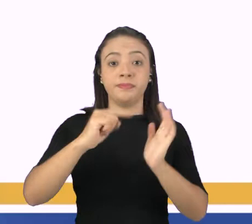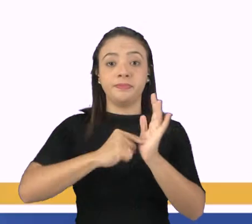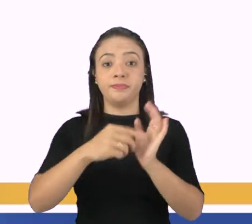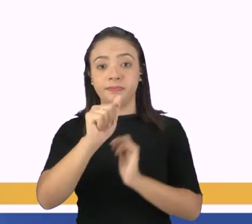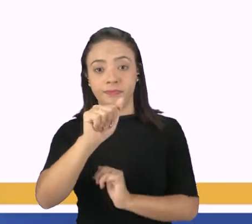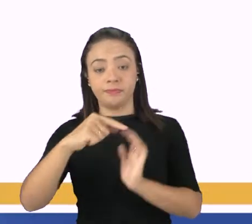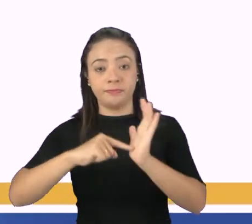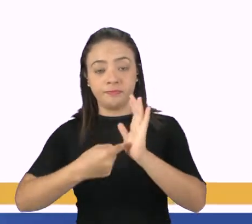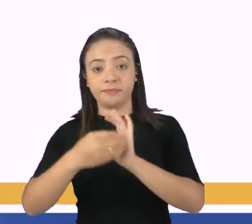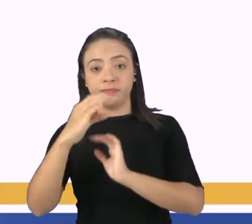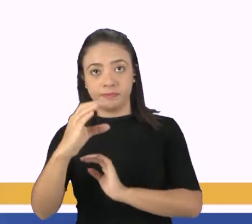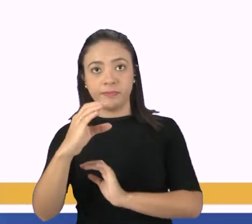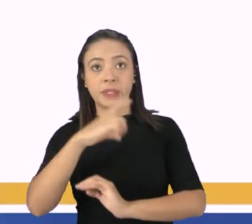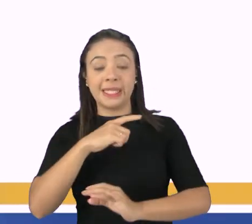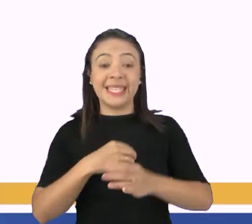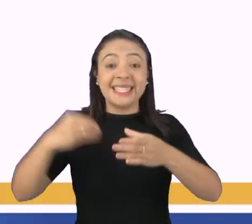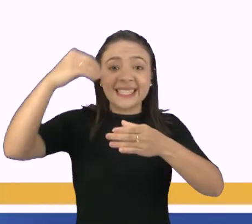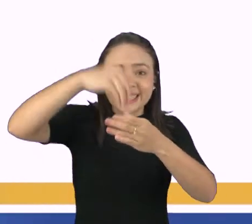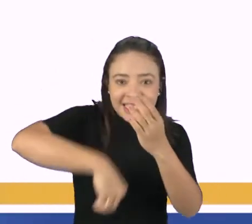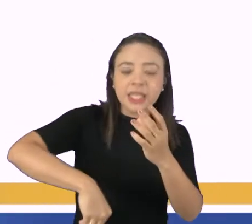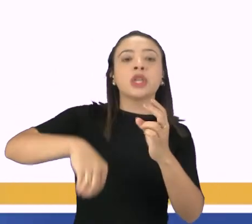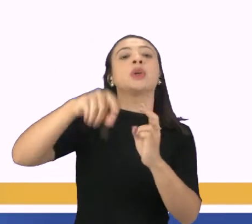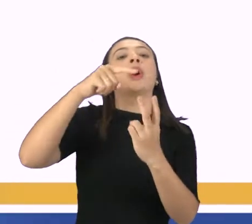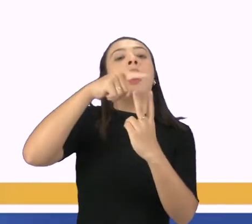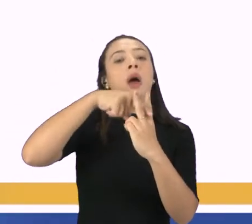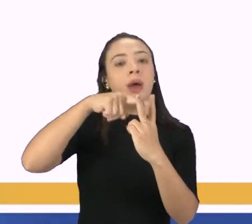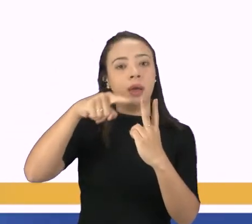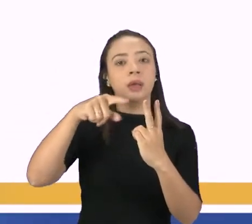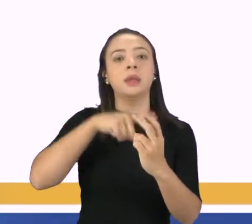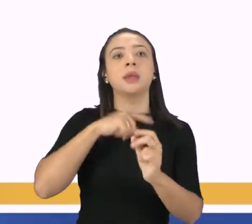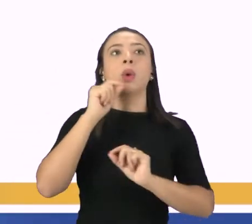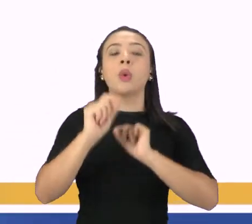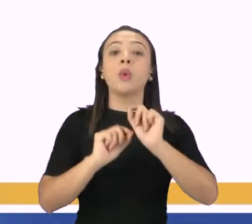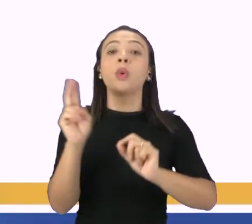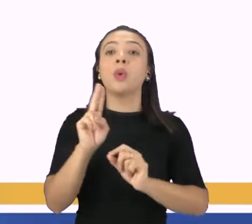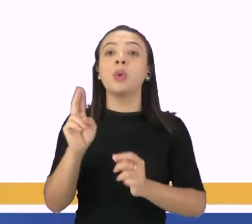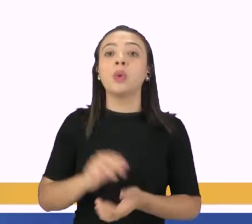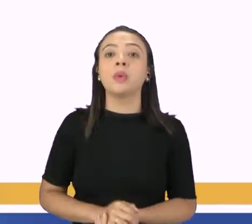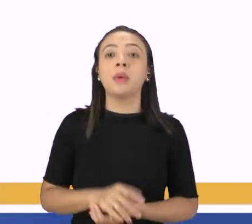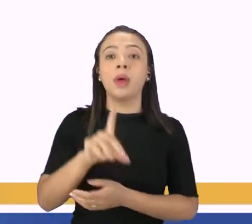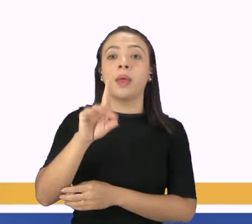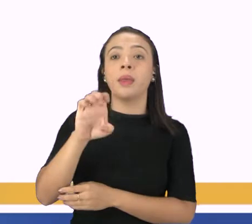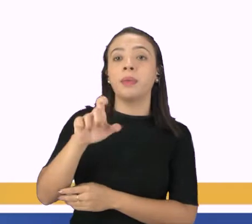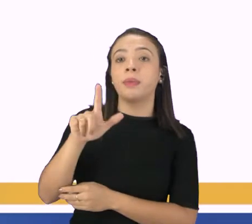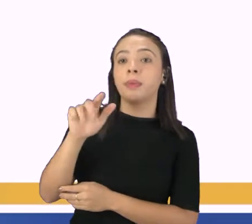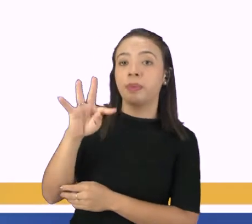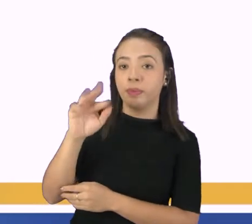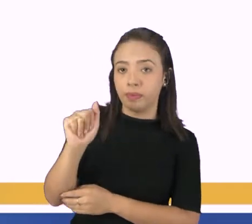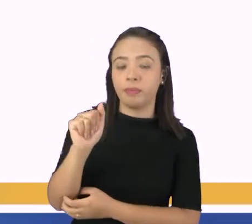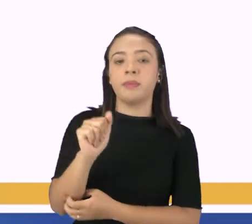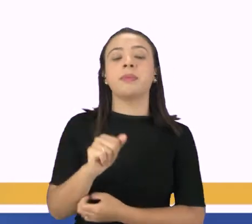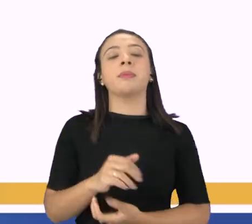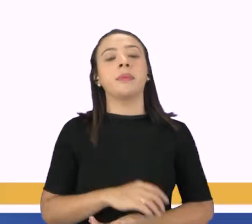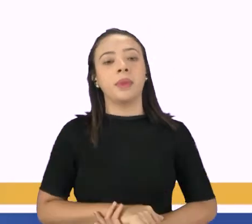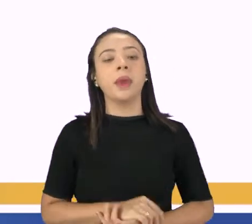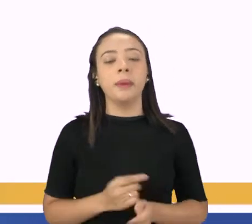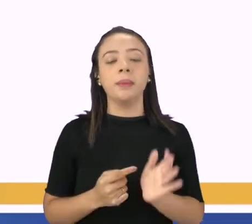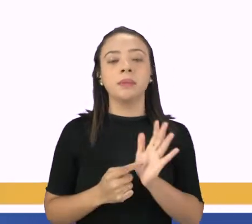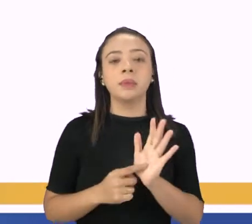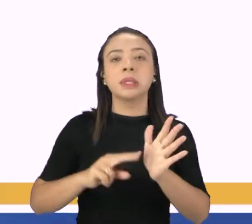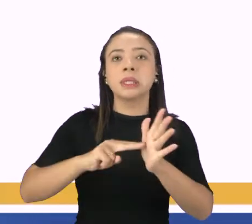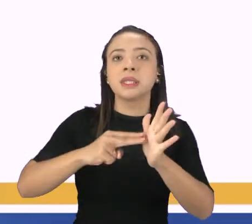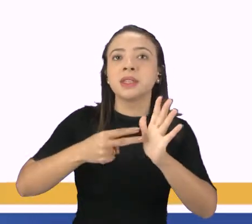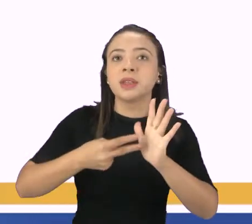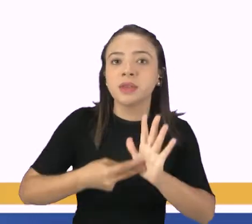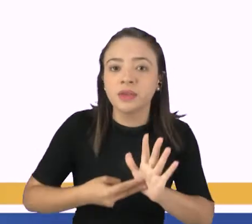né? Essa expressão dentro da raiz, ela é comumente conhecida, né, como delta, né? É a expressão aí equivalente